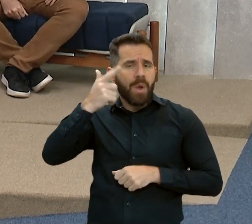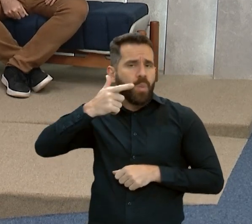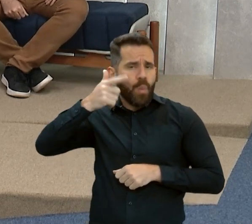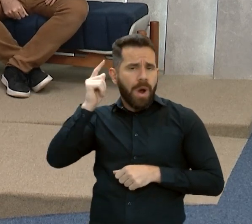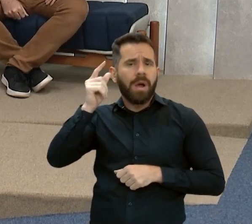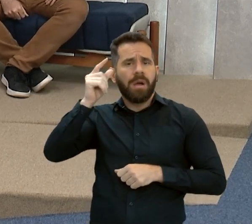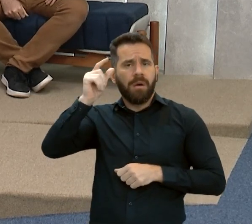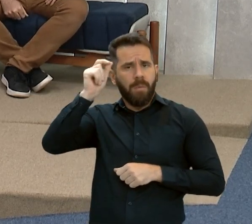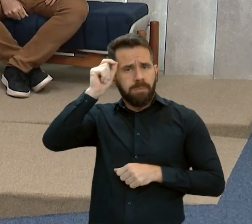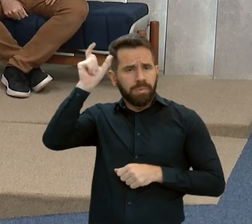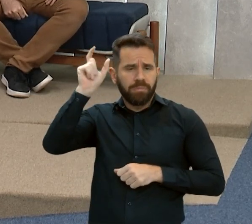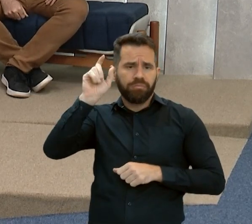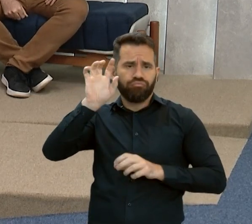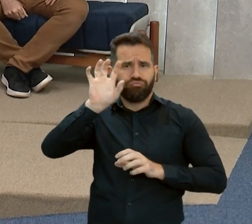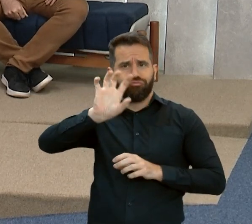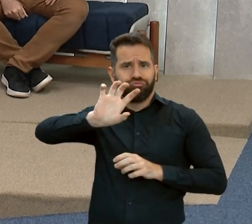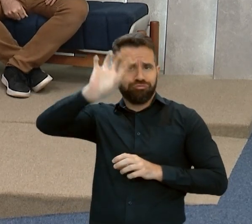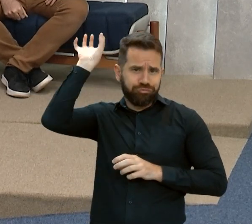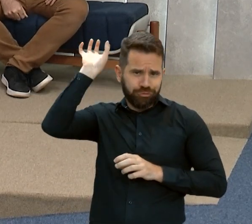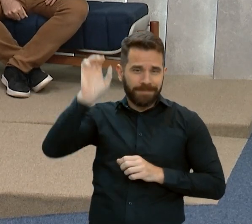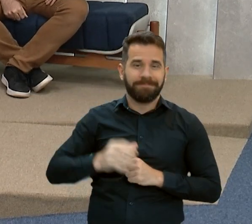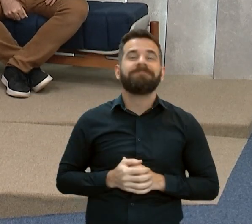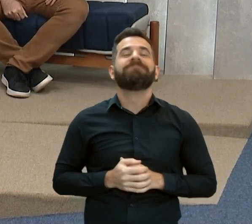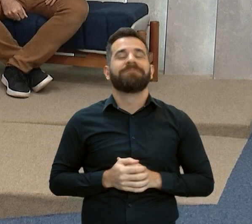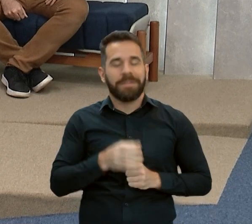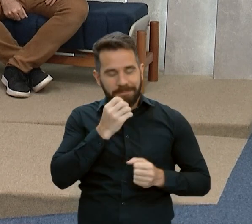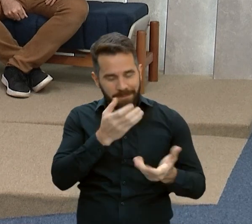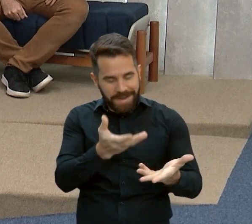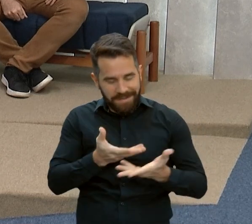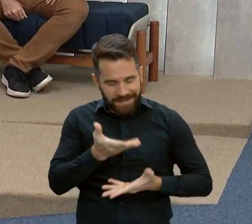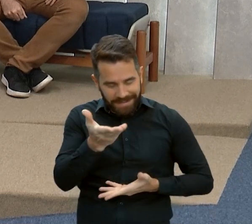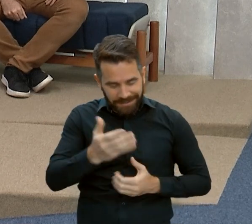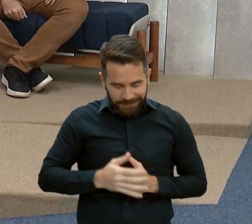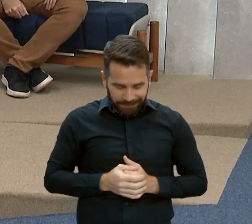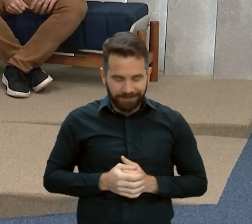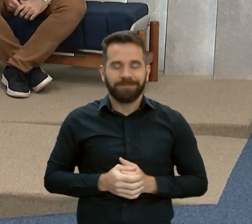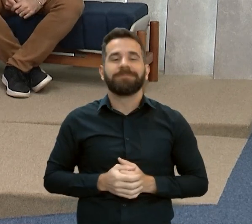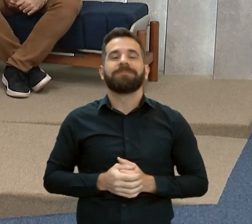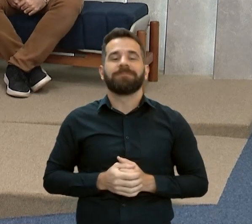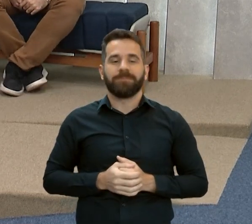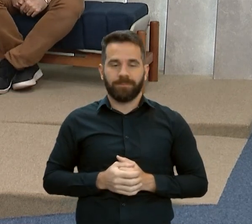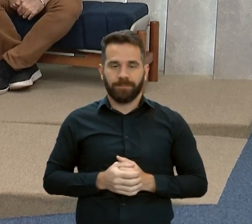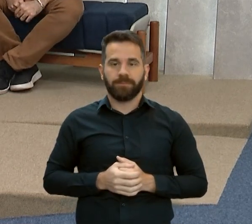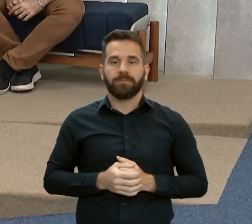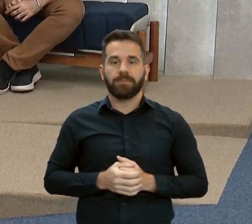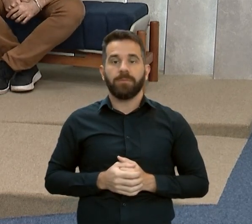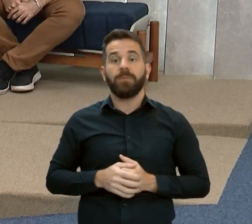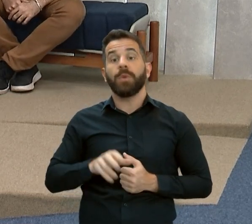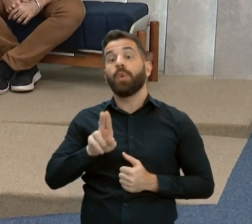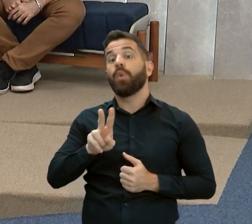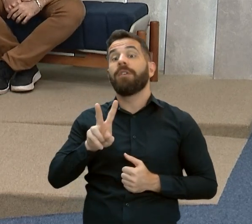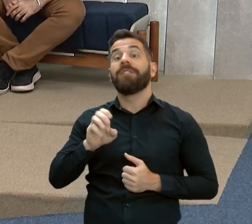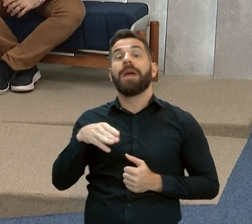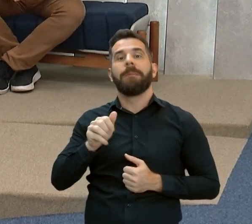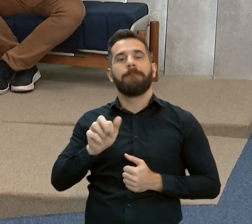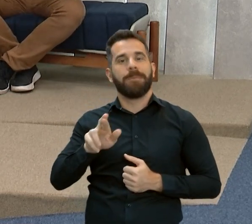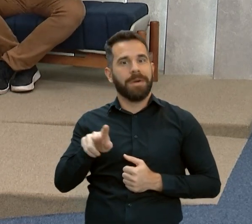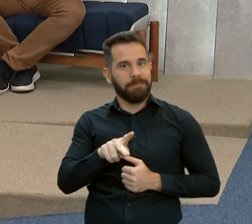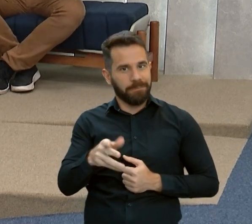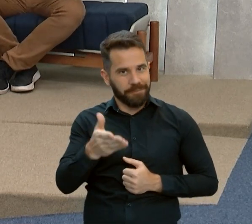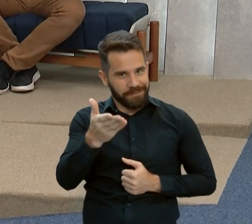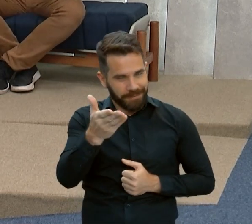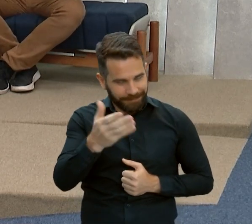bem-vindos. Obrigado. Que bom tê-los aqui. Professor Uvemar, o senhor que